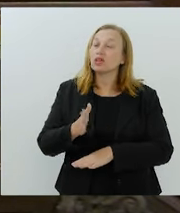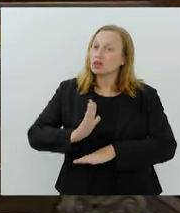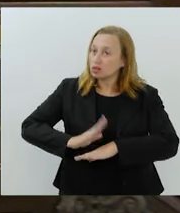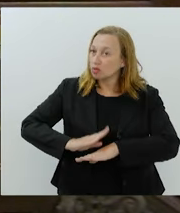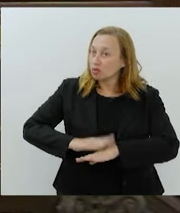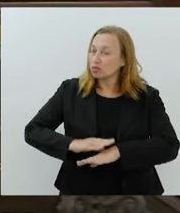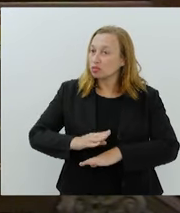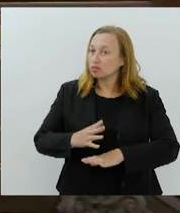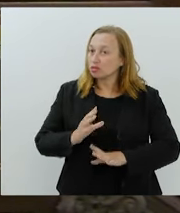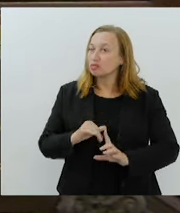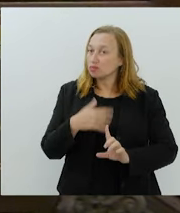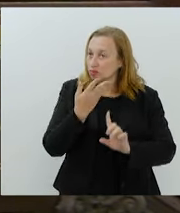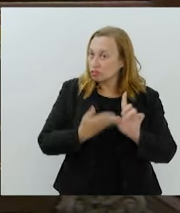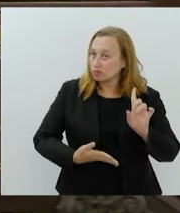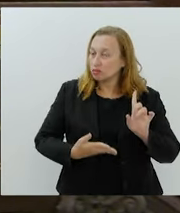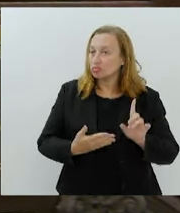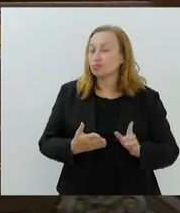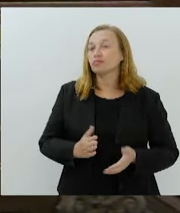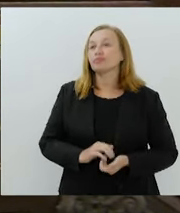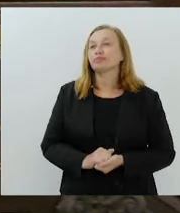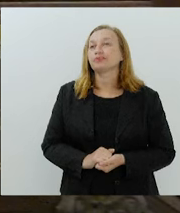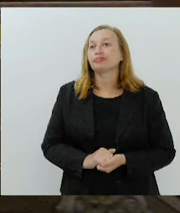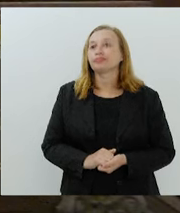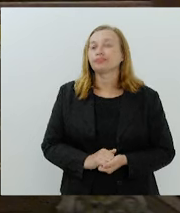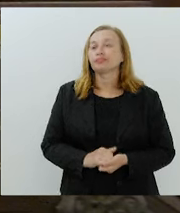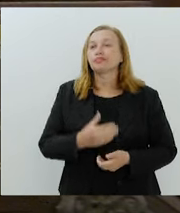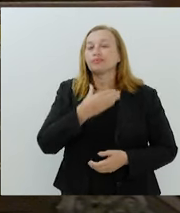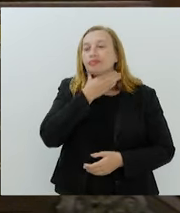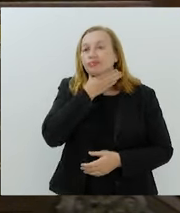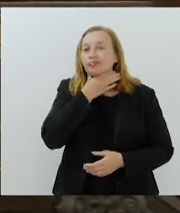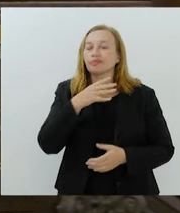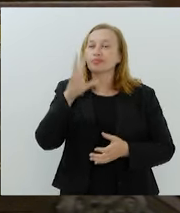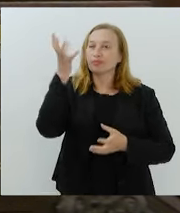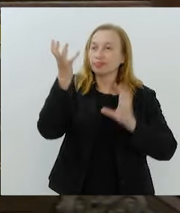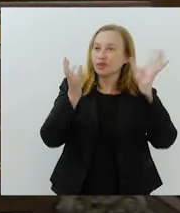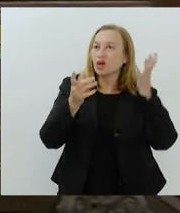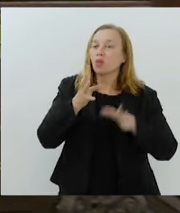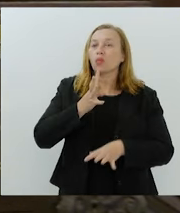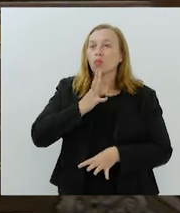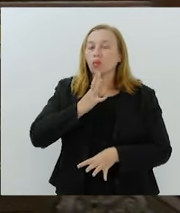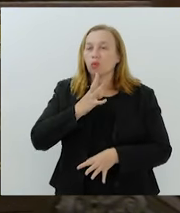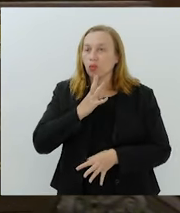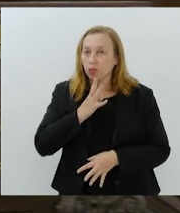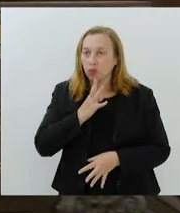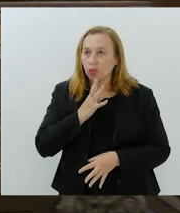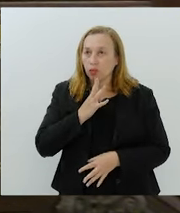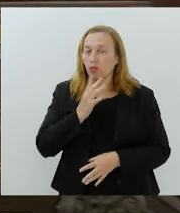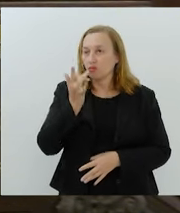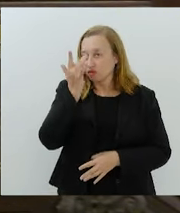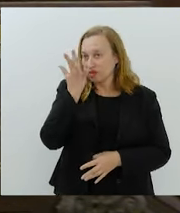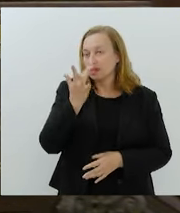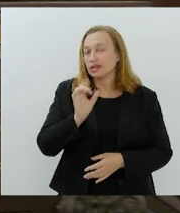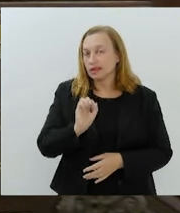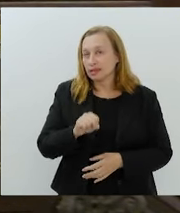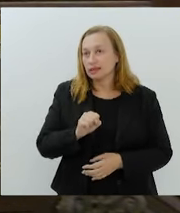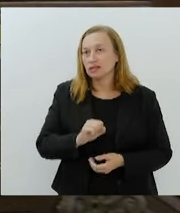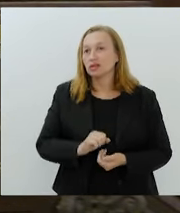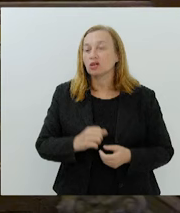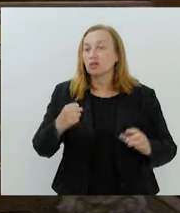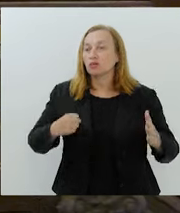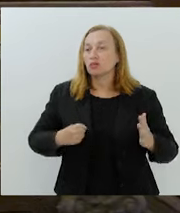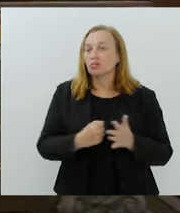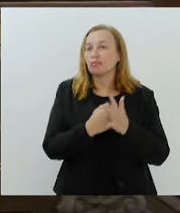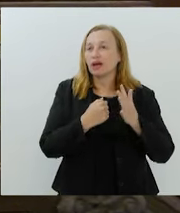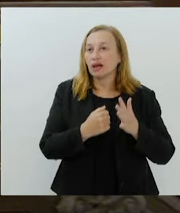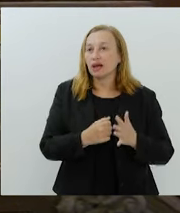honraria. Quando a gente fala de crise climática, a gente está reconhecendo com muita facilidade os impactos disso